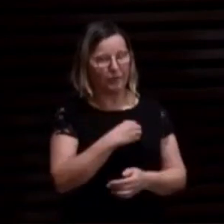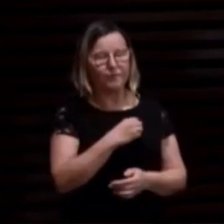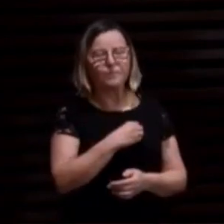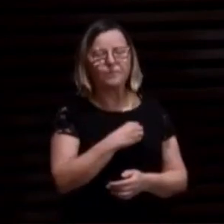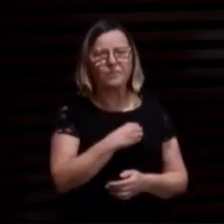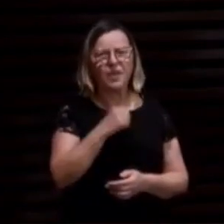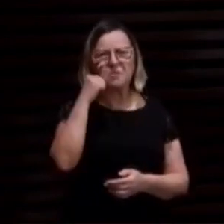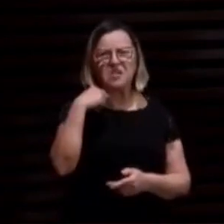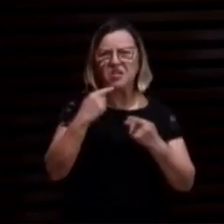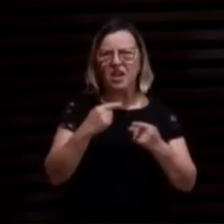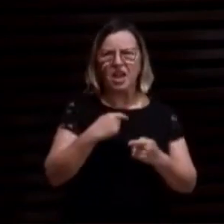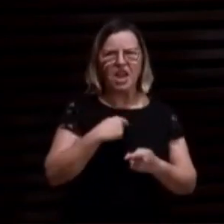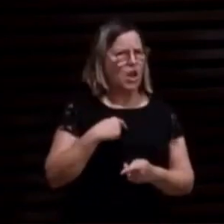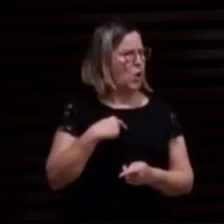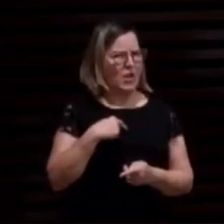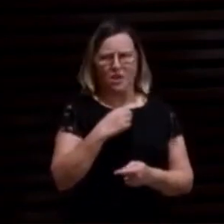ela disse: mas eu não sou pecadora.